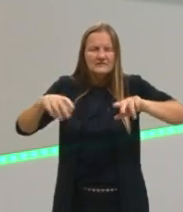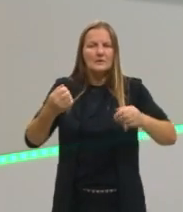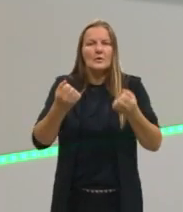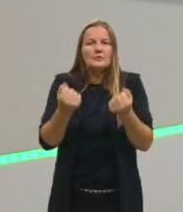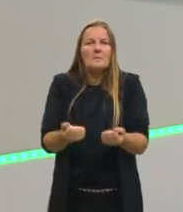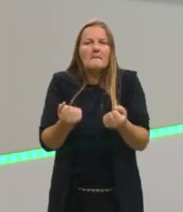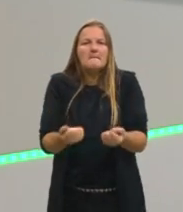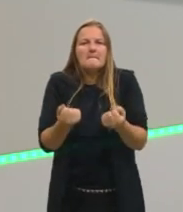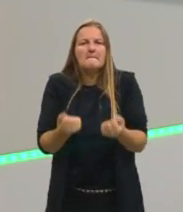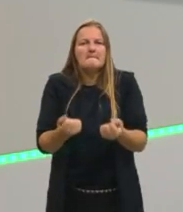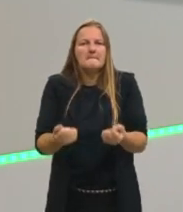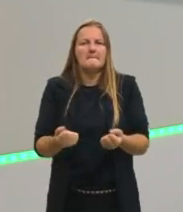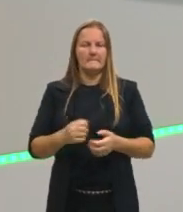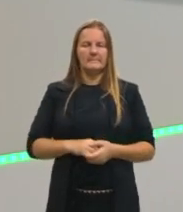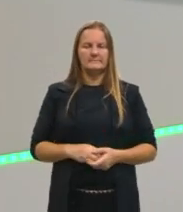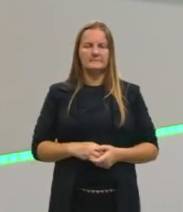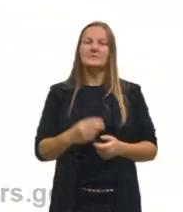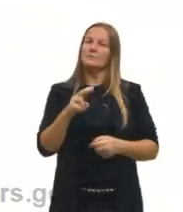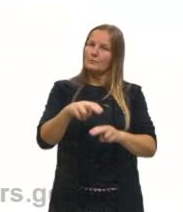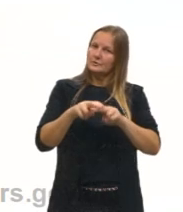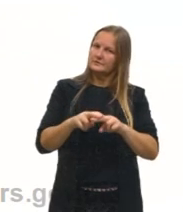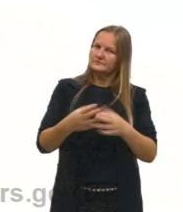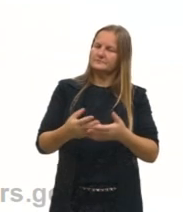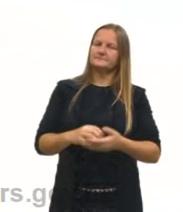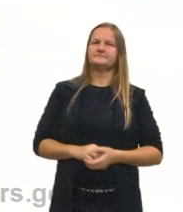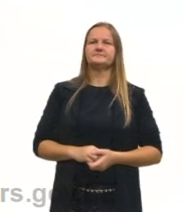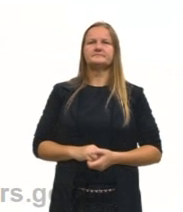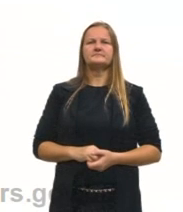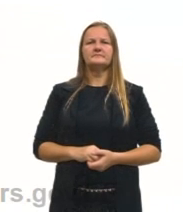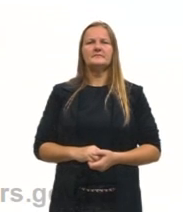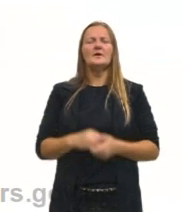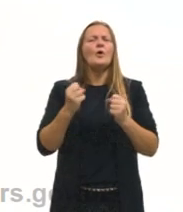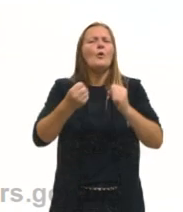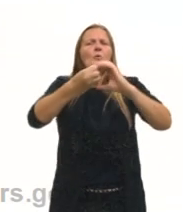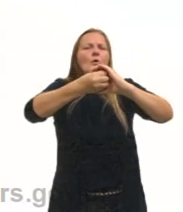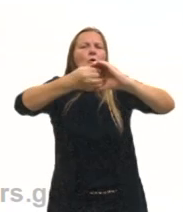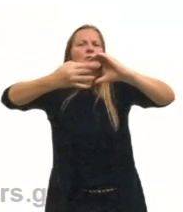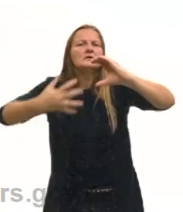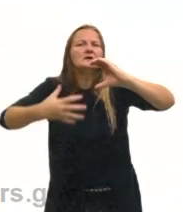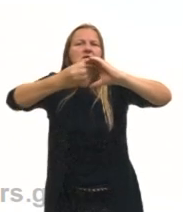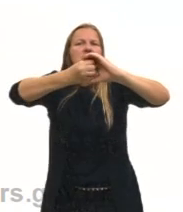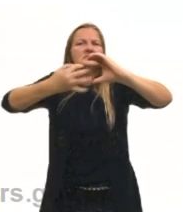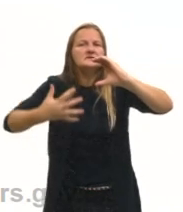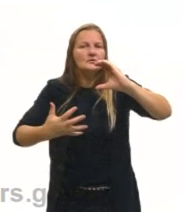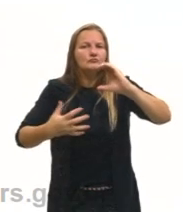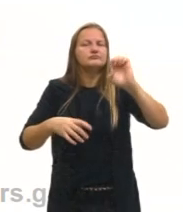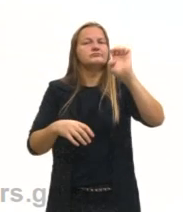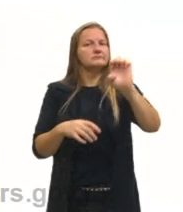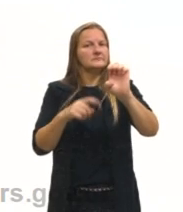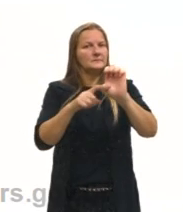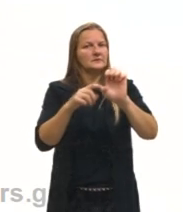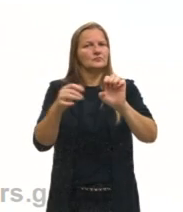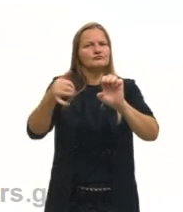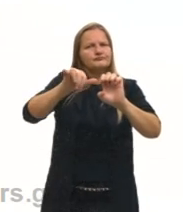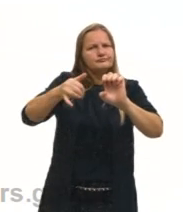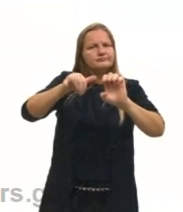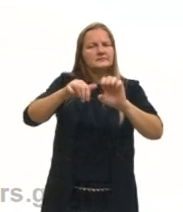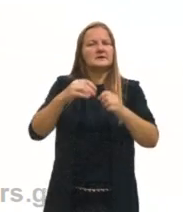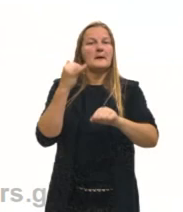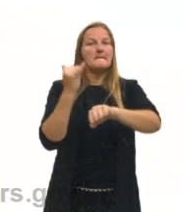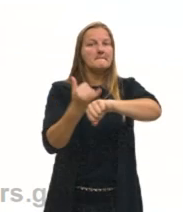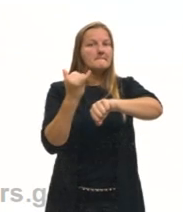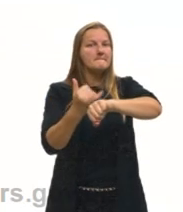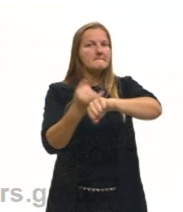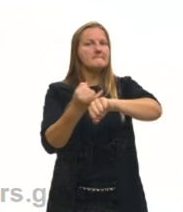tá bom e Então como que eu posso classificar esses elementos tá os elementos eles são classificados entre